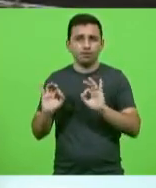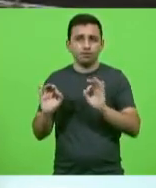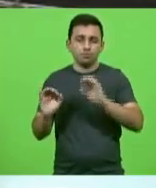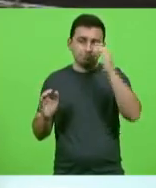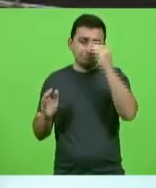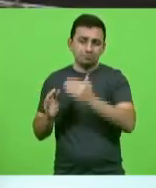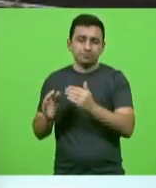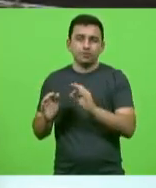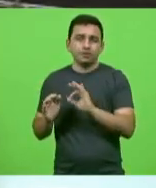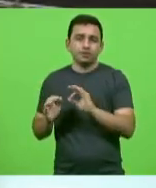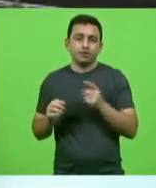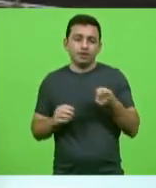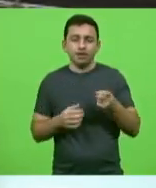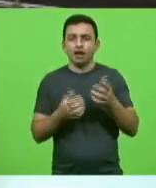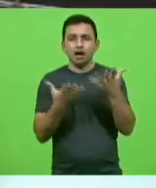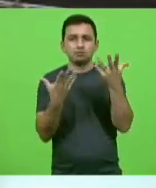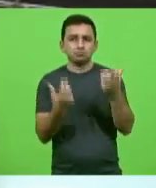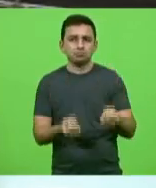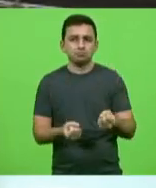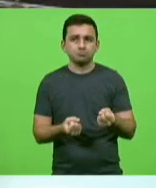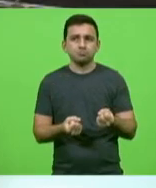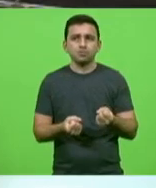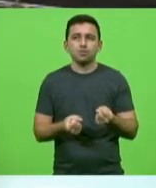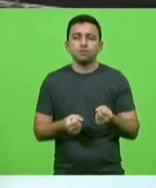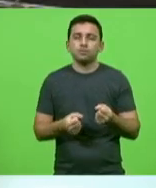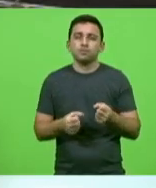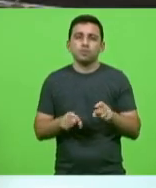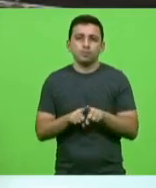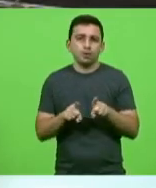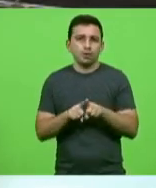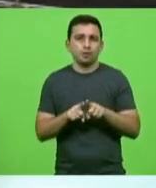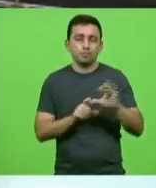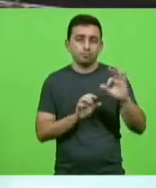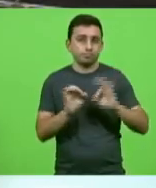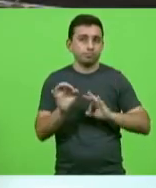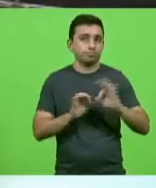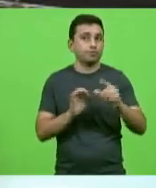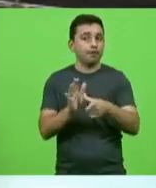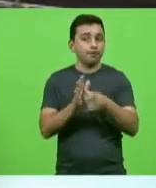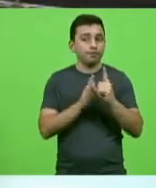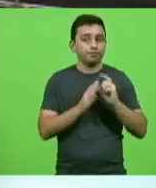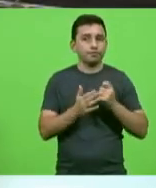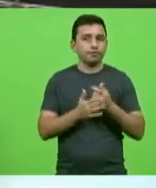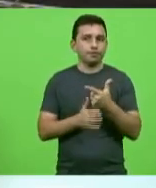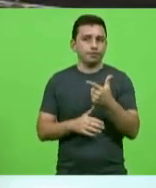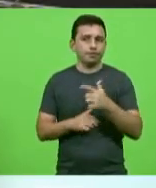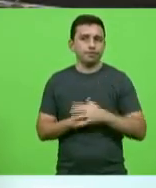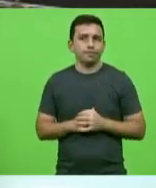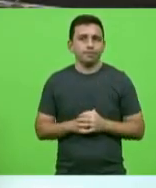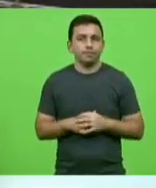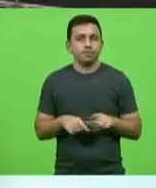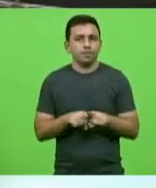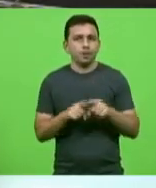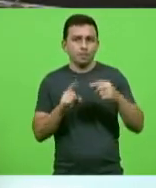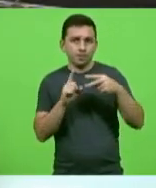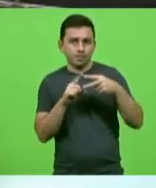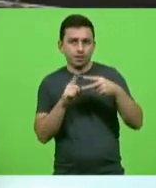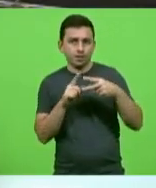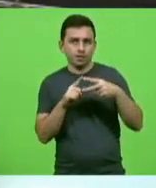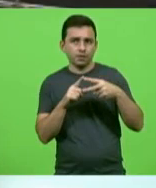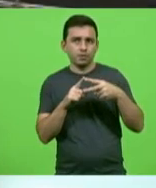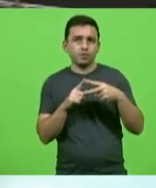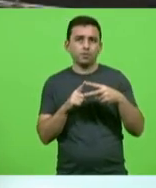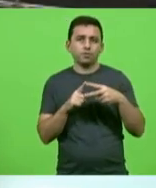ao anuir e ao mesmo planejar o deliberado o pagamento antecipado quanto ao primeiro.